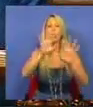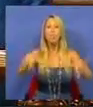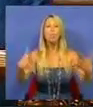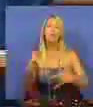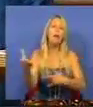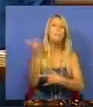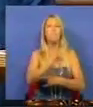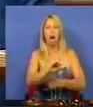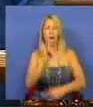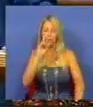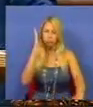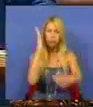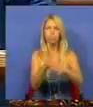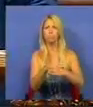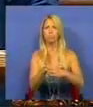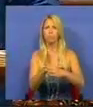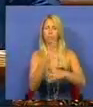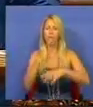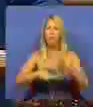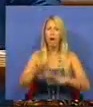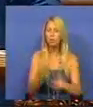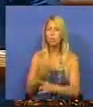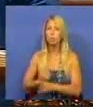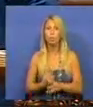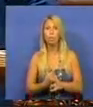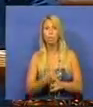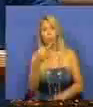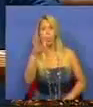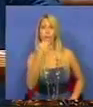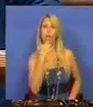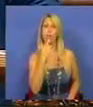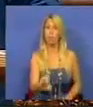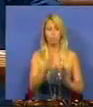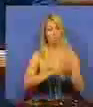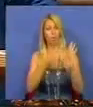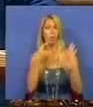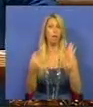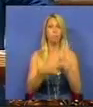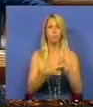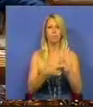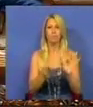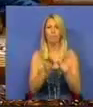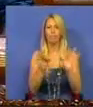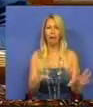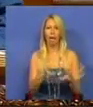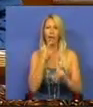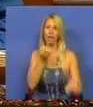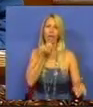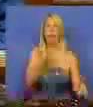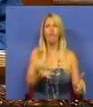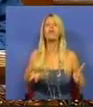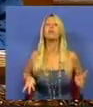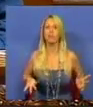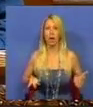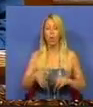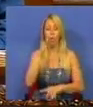e diligente. Dito isto pelo Partido Socialista, não há melhor confissão de que o Banco de Portugal não foi